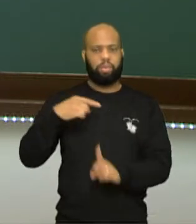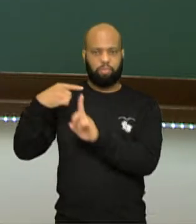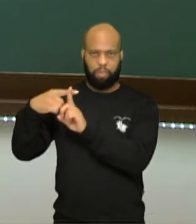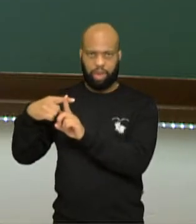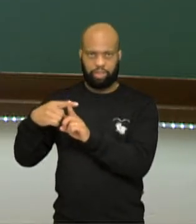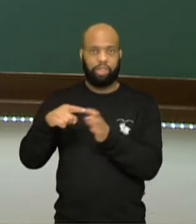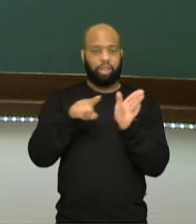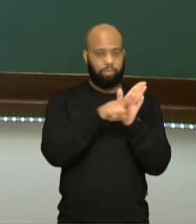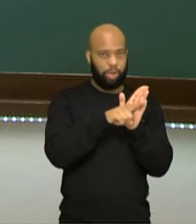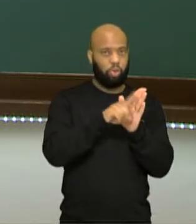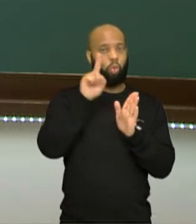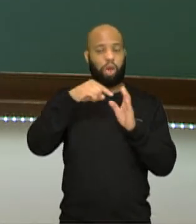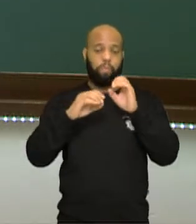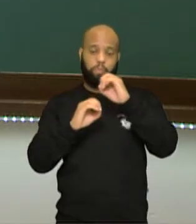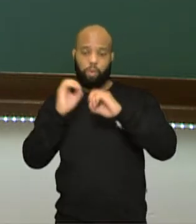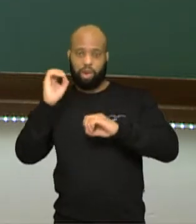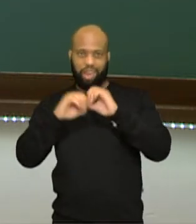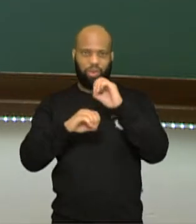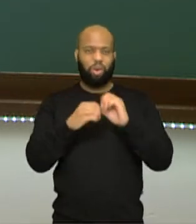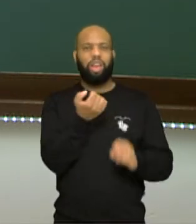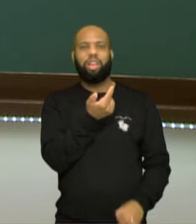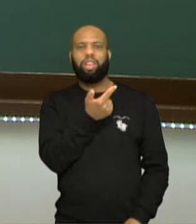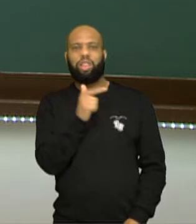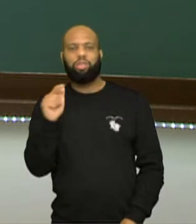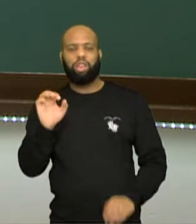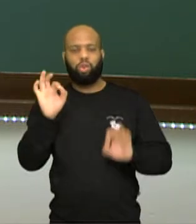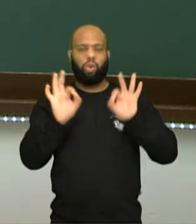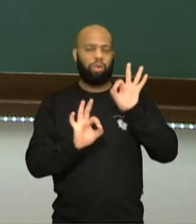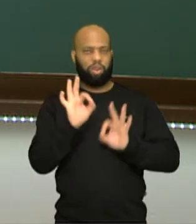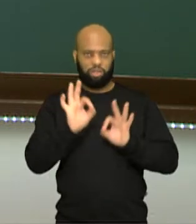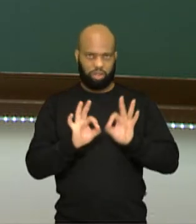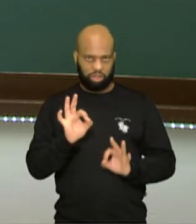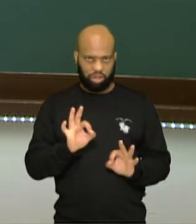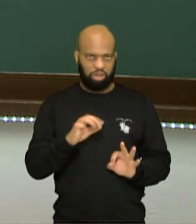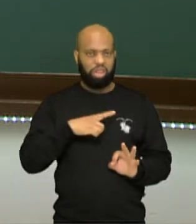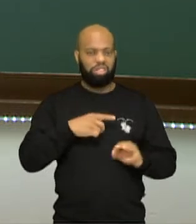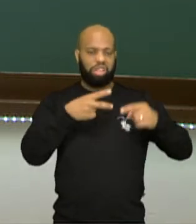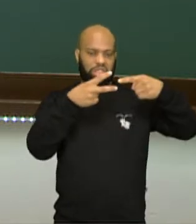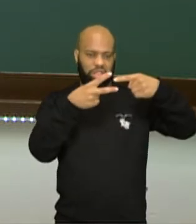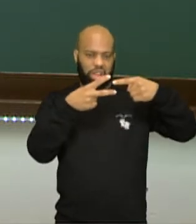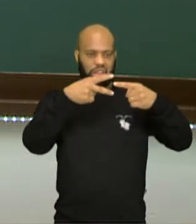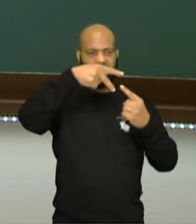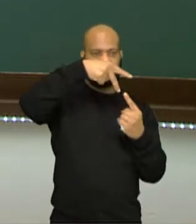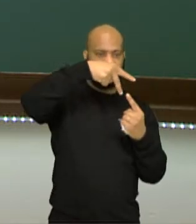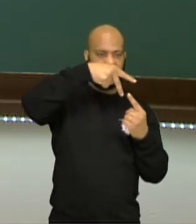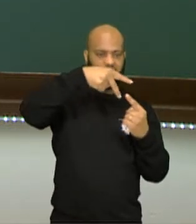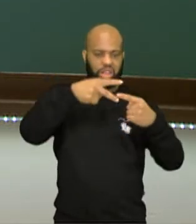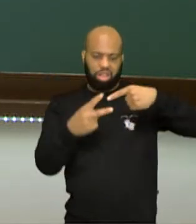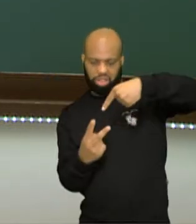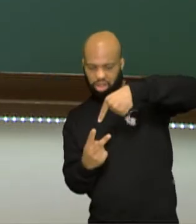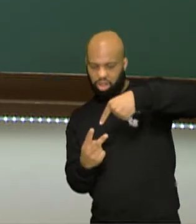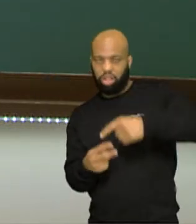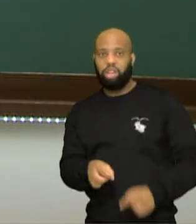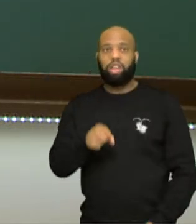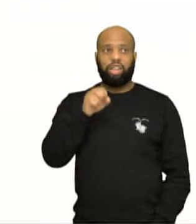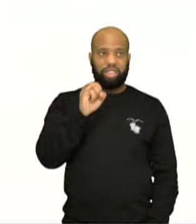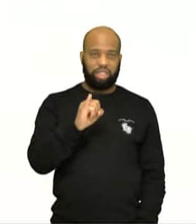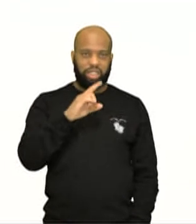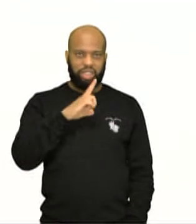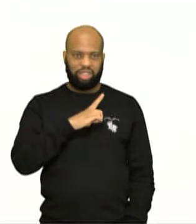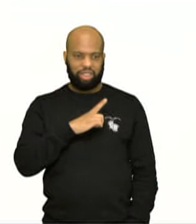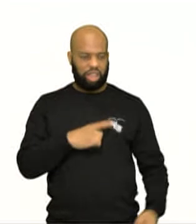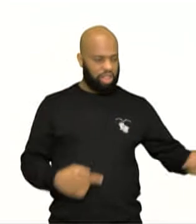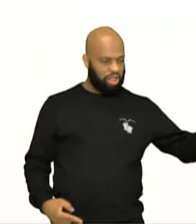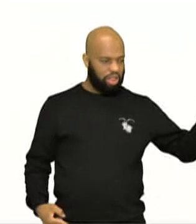são moléculas que não são orientadas não estão alinhadas né quando coloca um campo elétrico externo e alinho